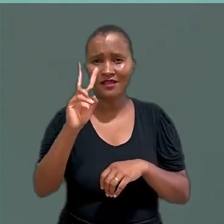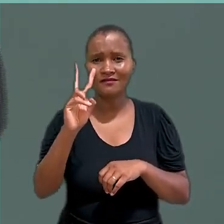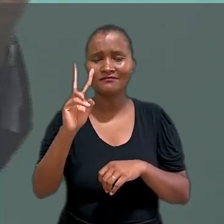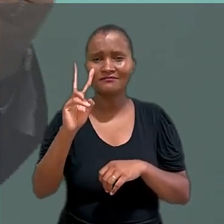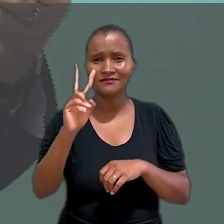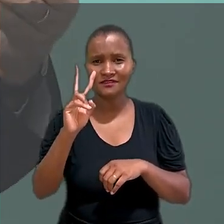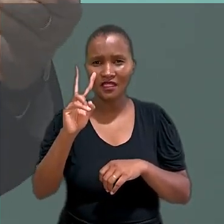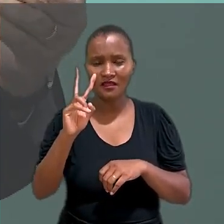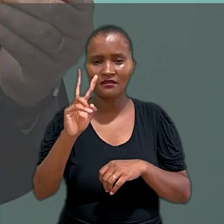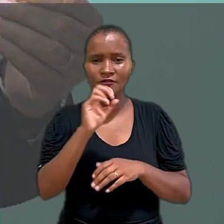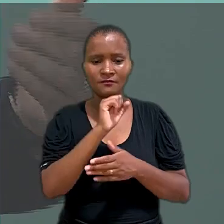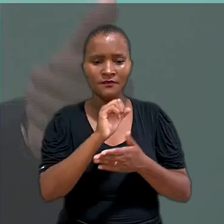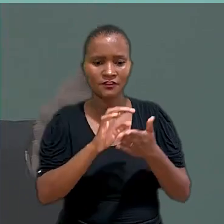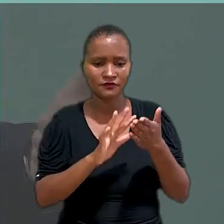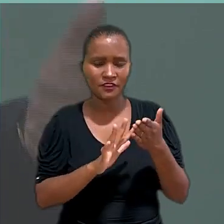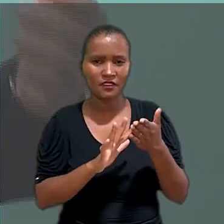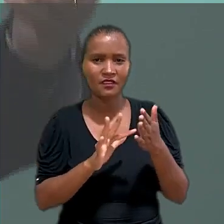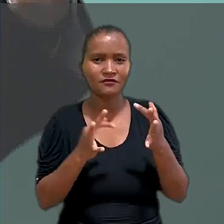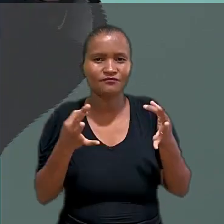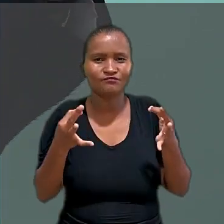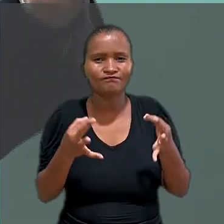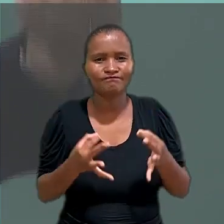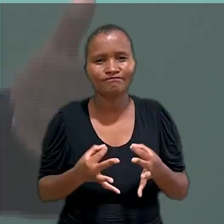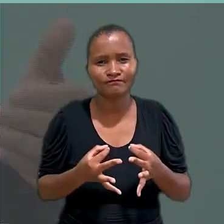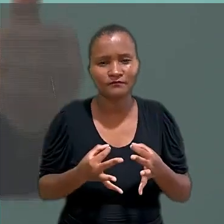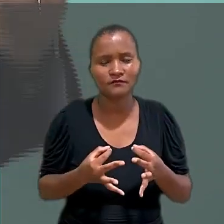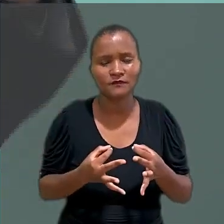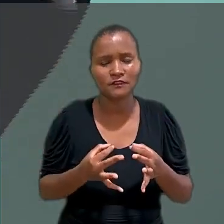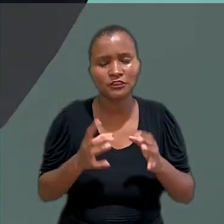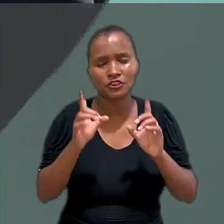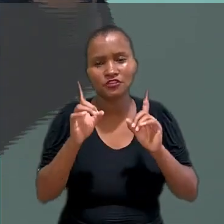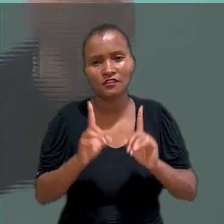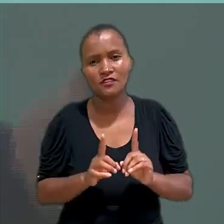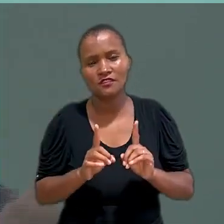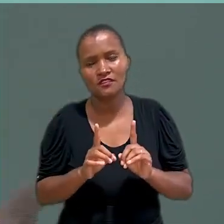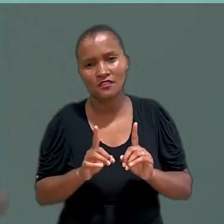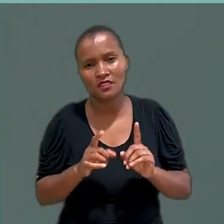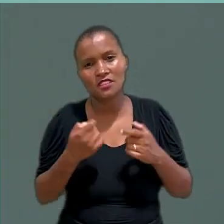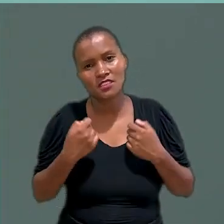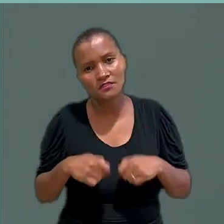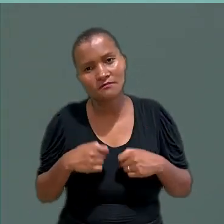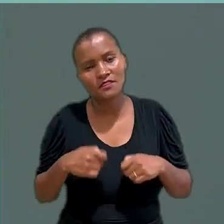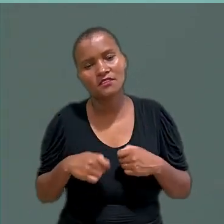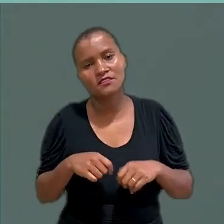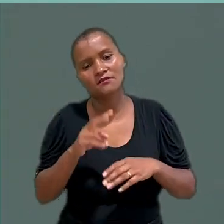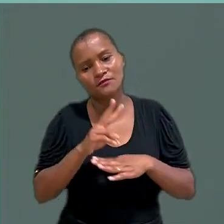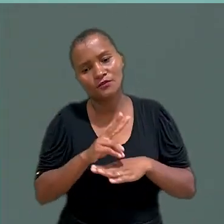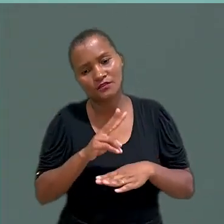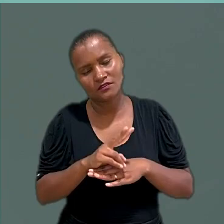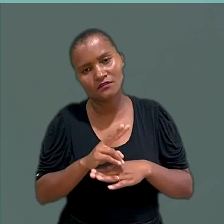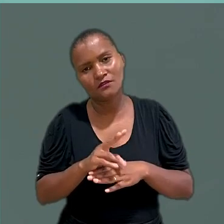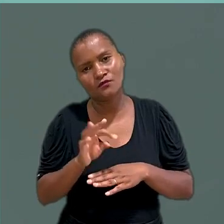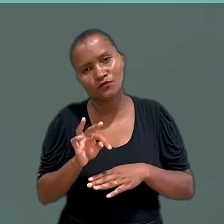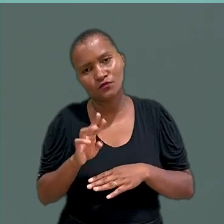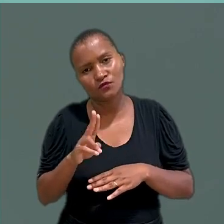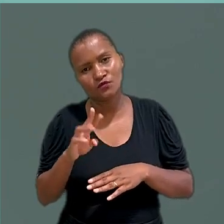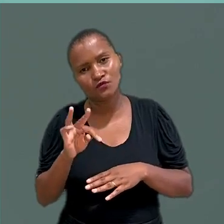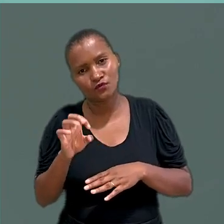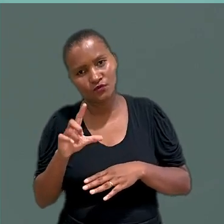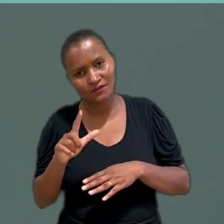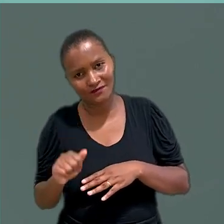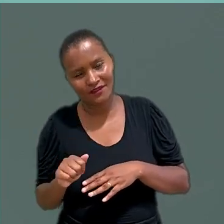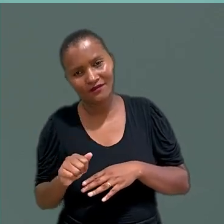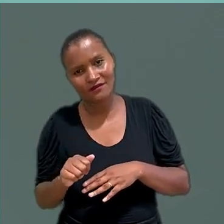como uma atividade digna, uma atividade que deve, né, ter a proteção, a tutela